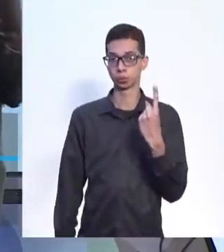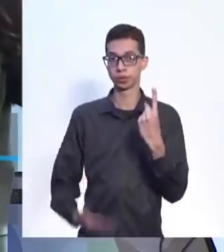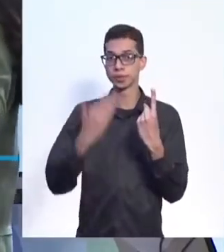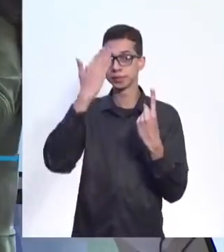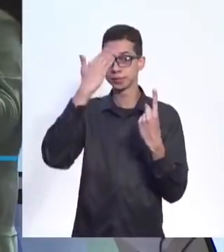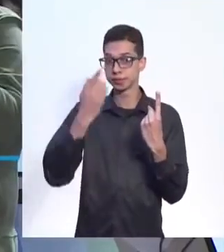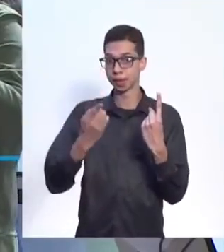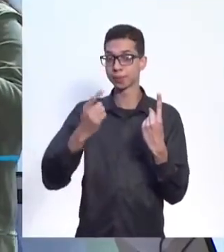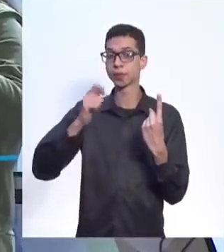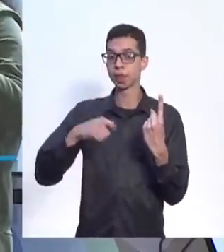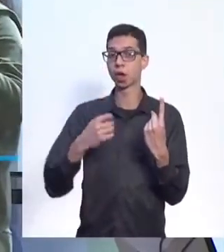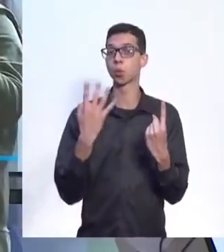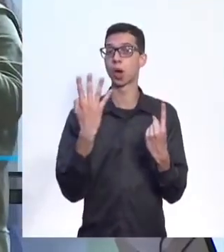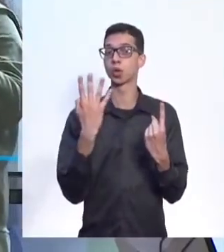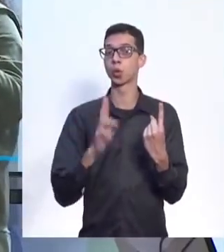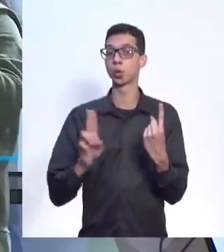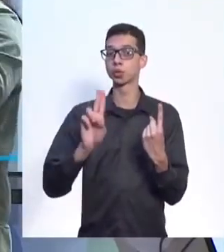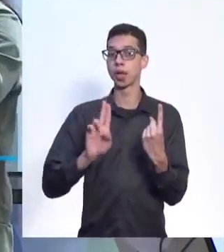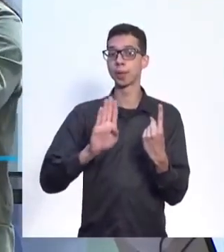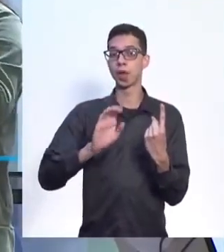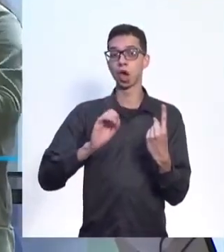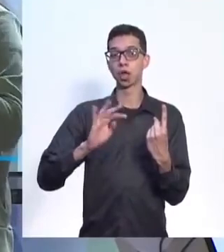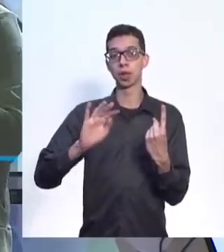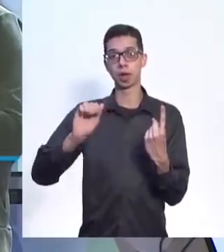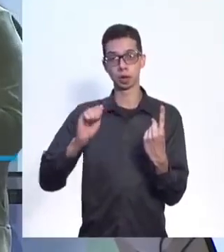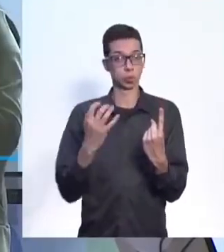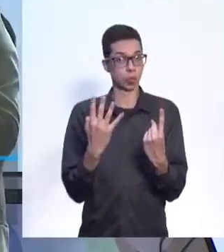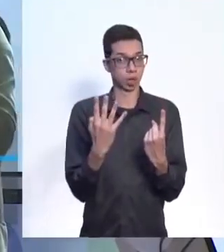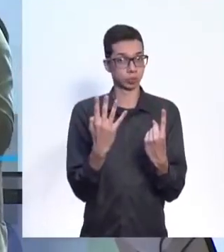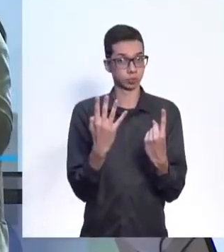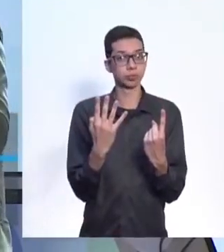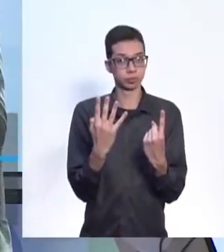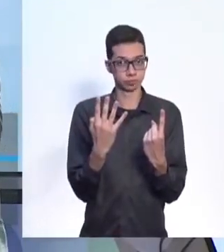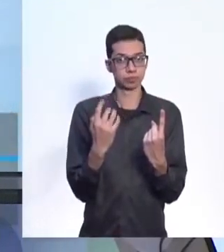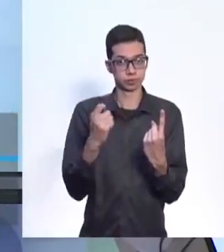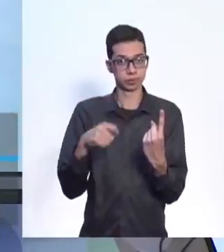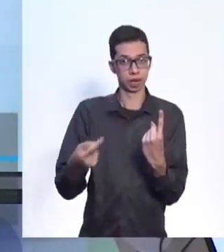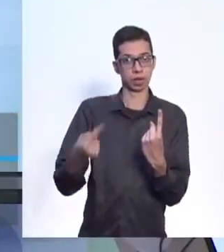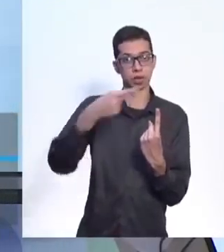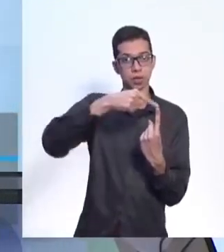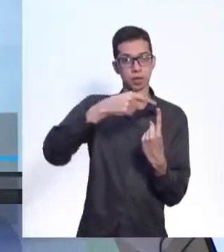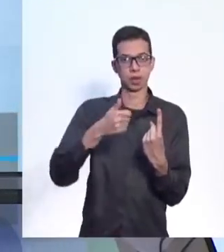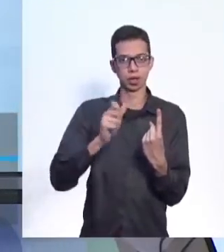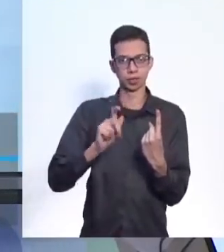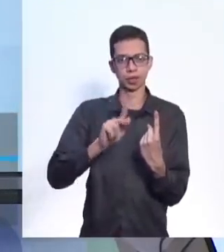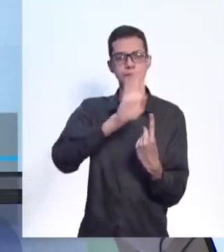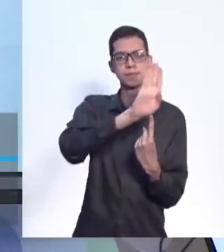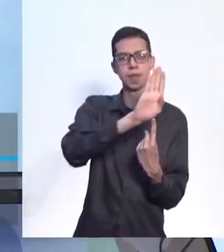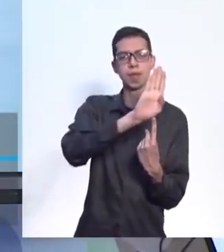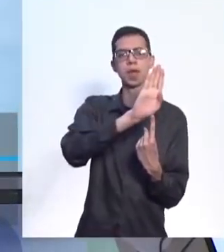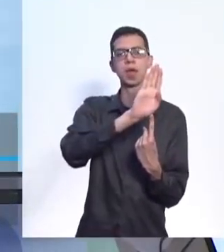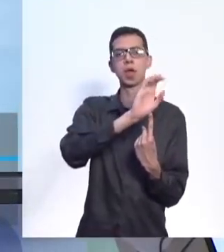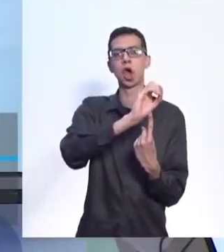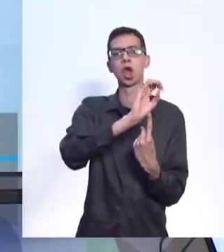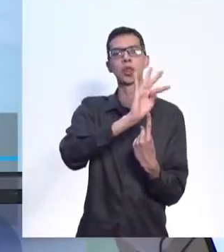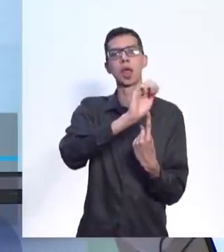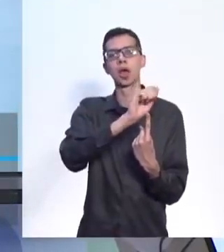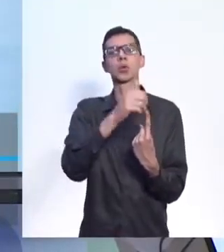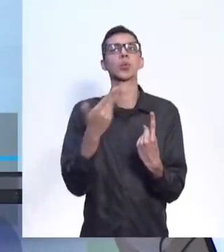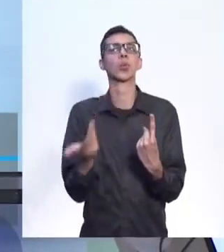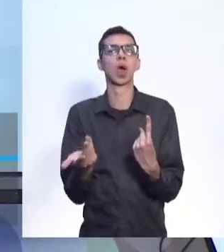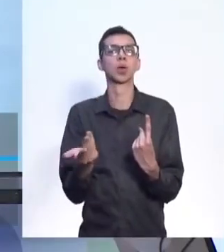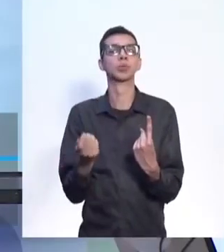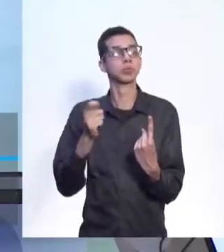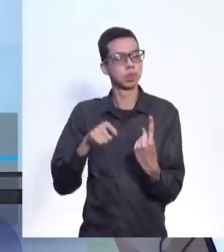O B, o O, o T e o A, que podem estar lá na primeira posição? Exatamente. Então, eu tenho 4